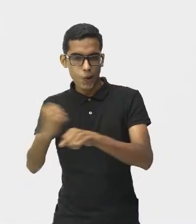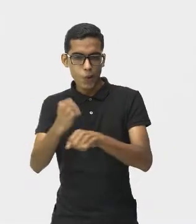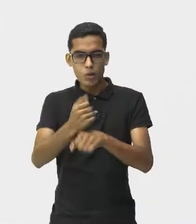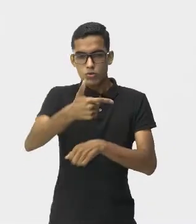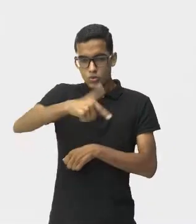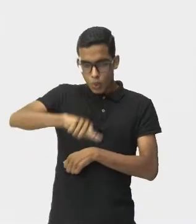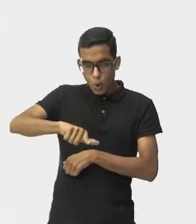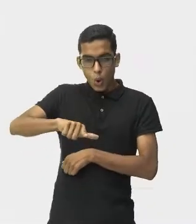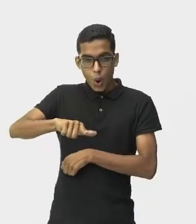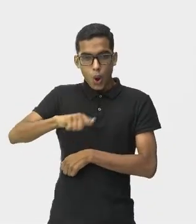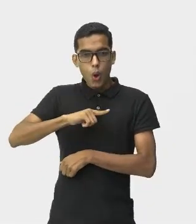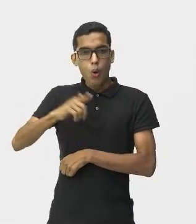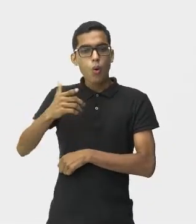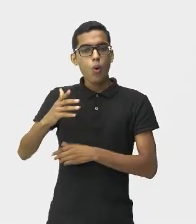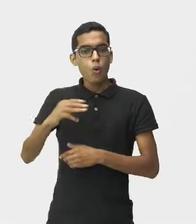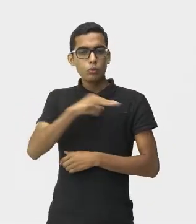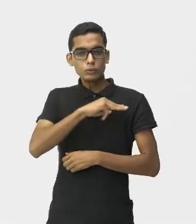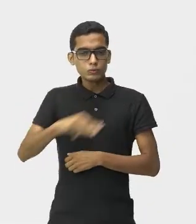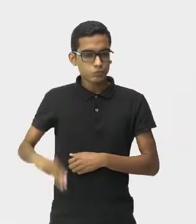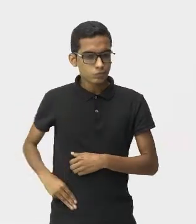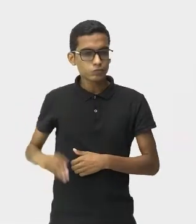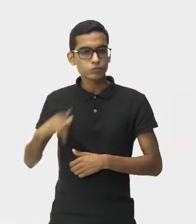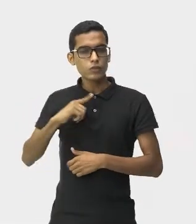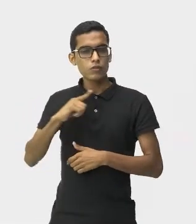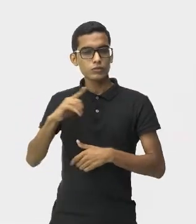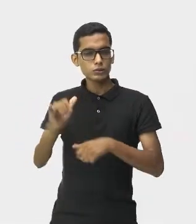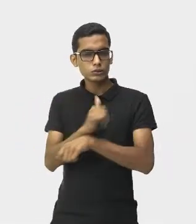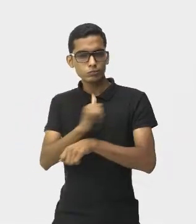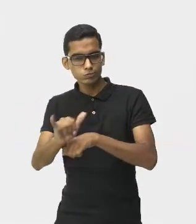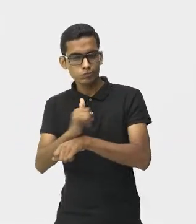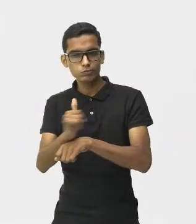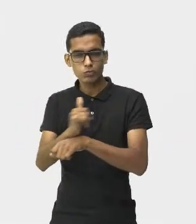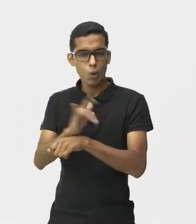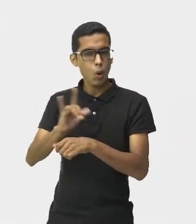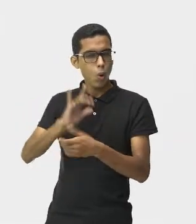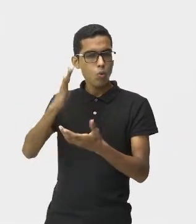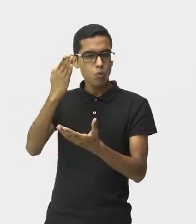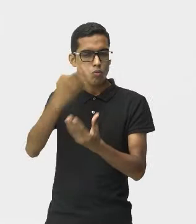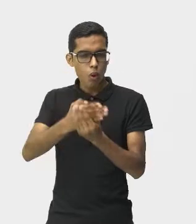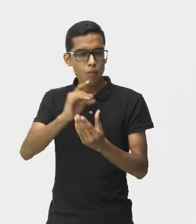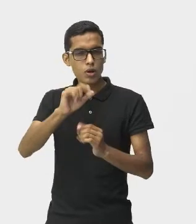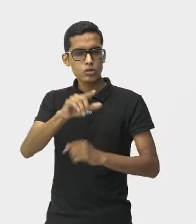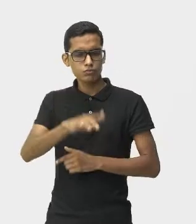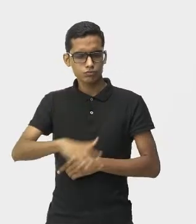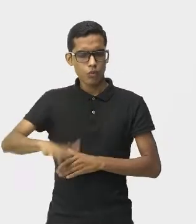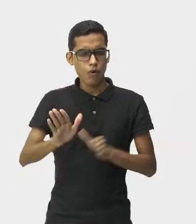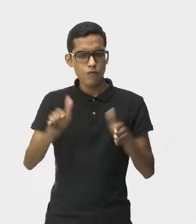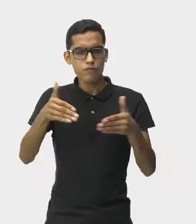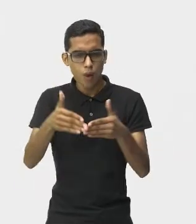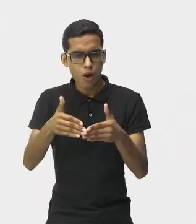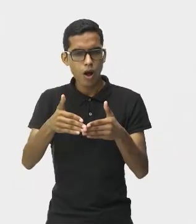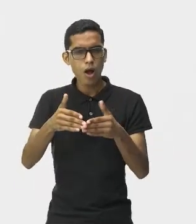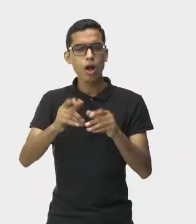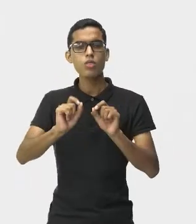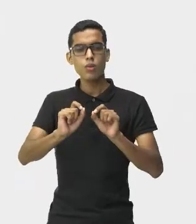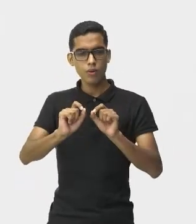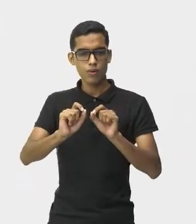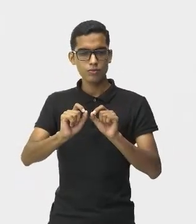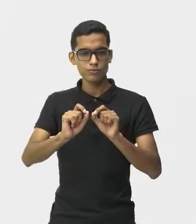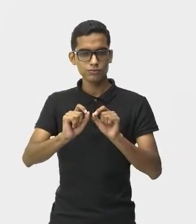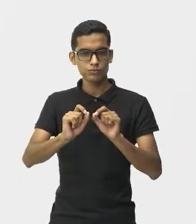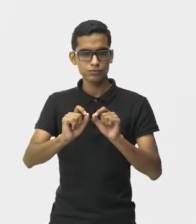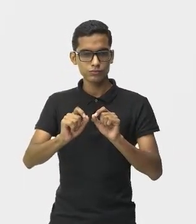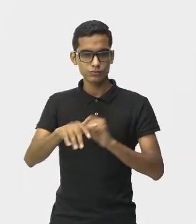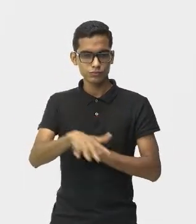Negócios Estrangeiros e de Guerra o Marquês de Pombal. Notem aí, gente.